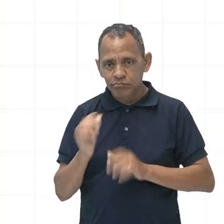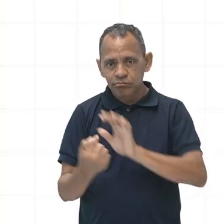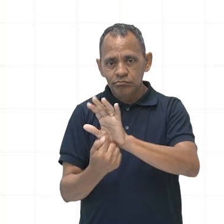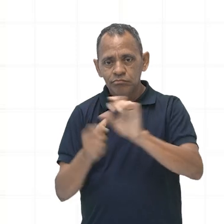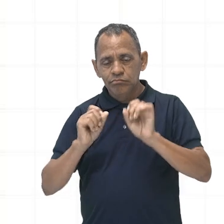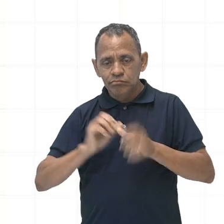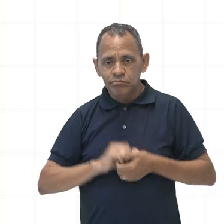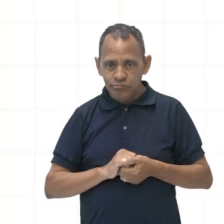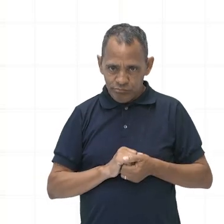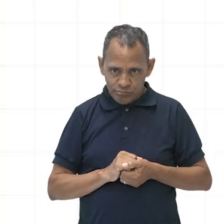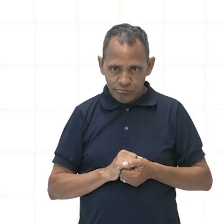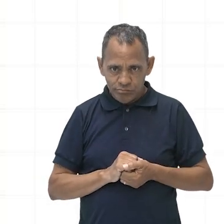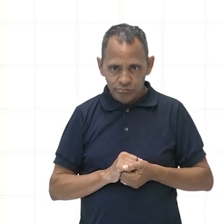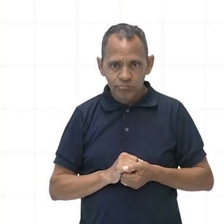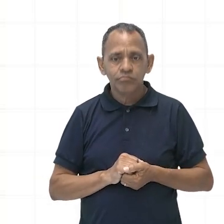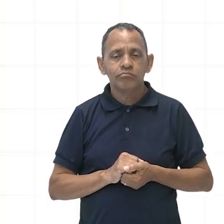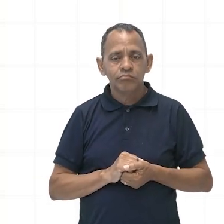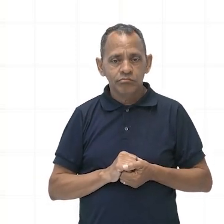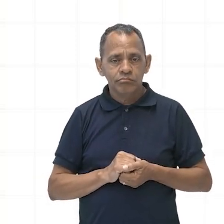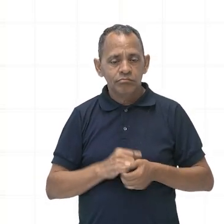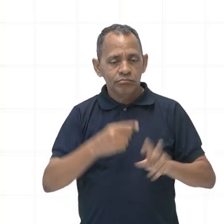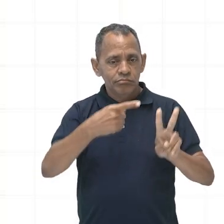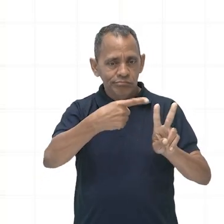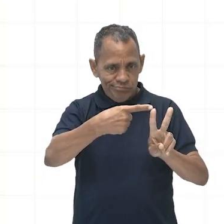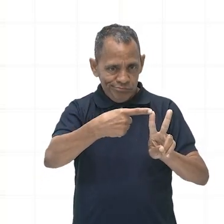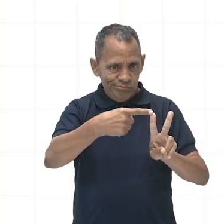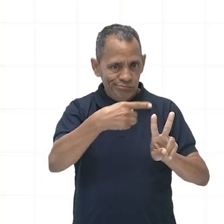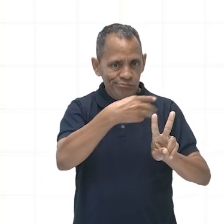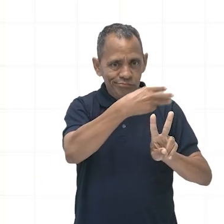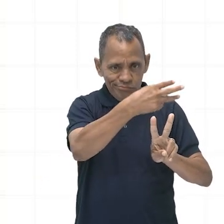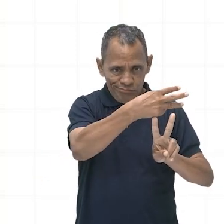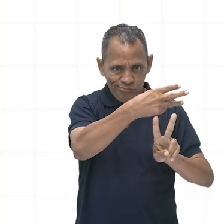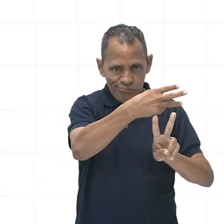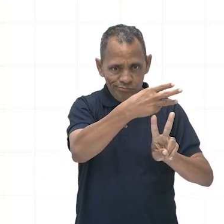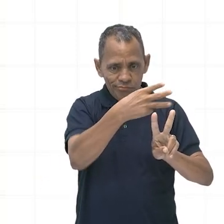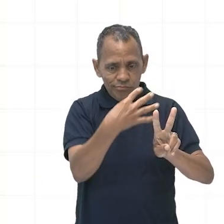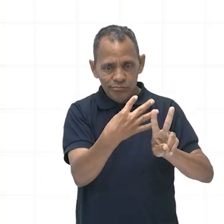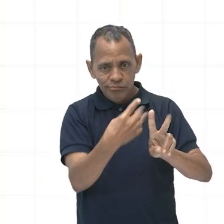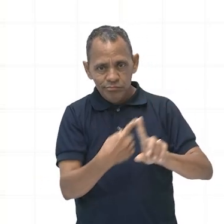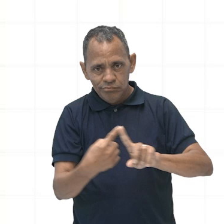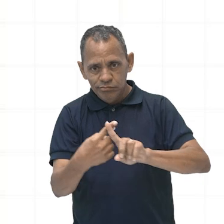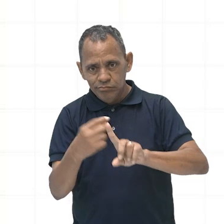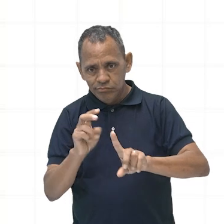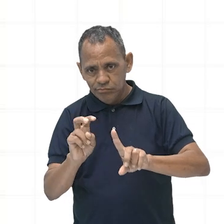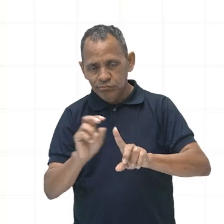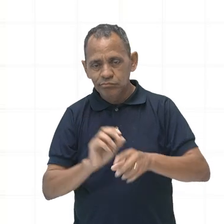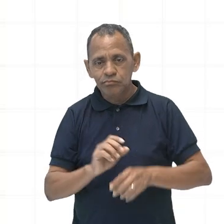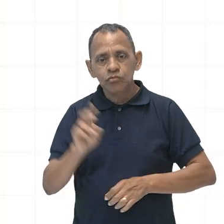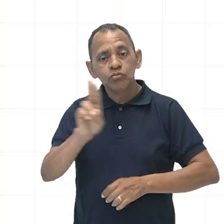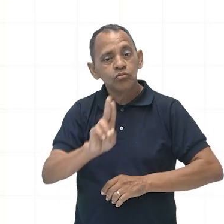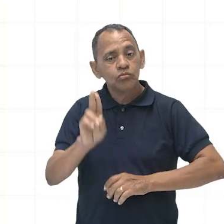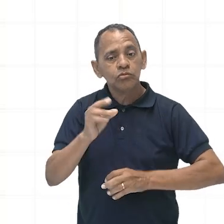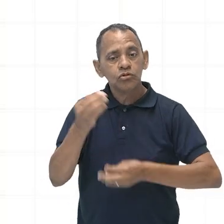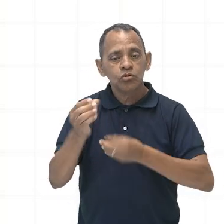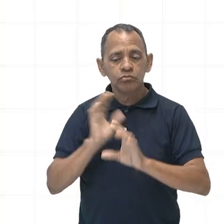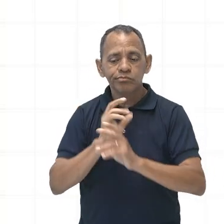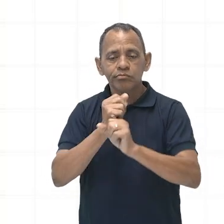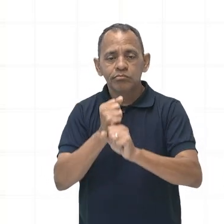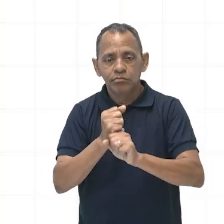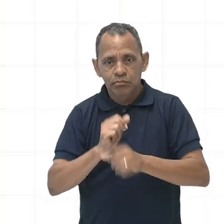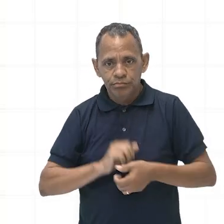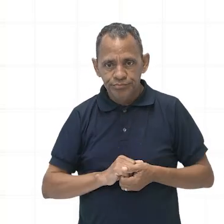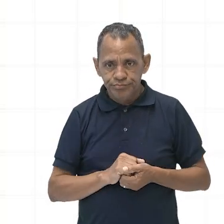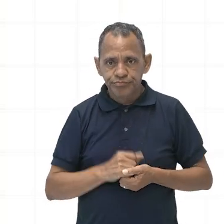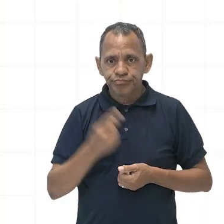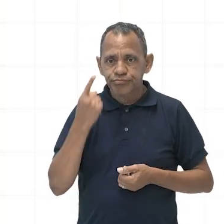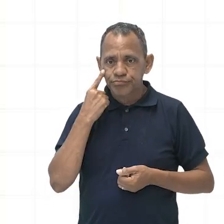5. Tudo bem? Tranquilo. É só aplicar essa propriedade. Ó,